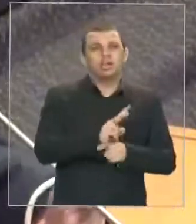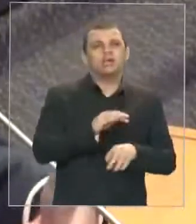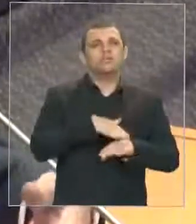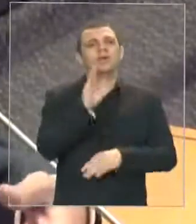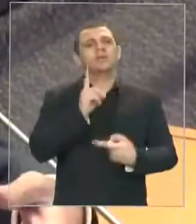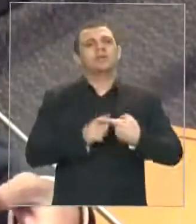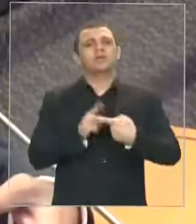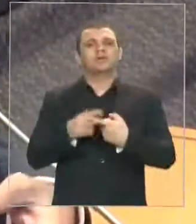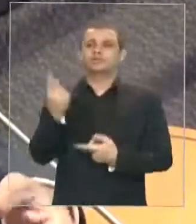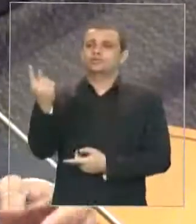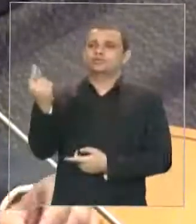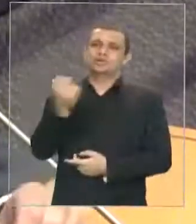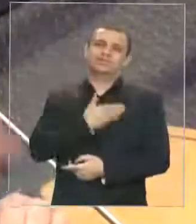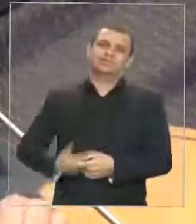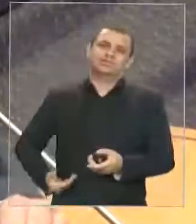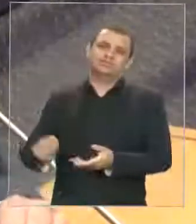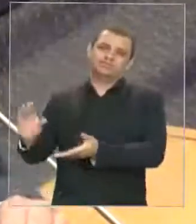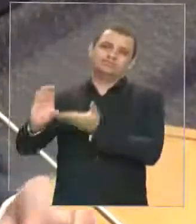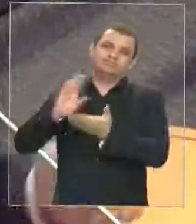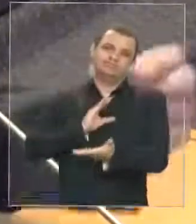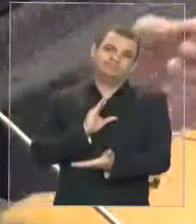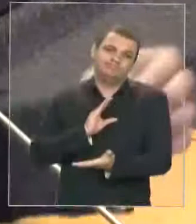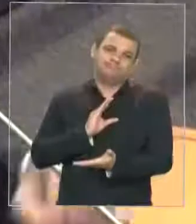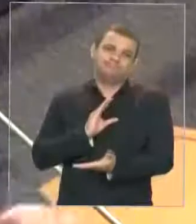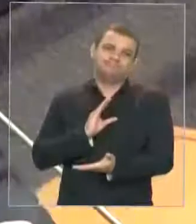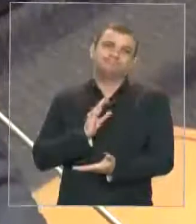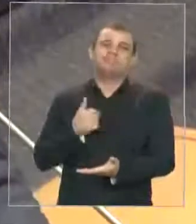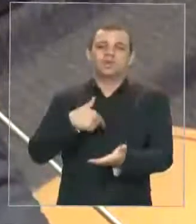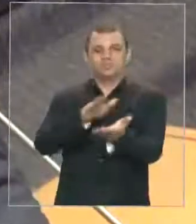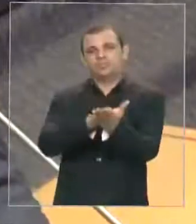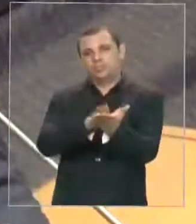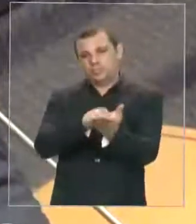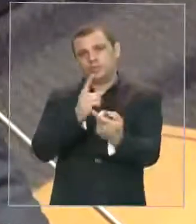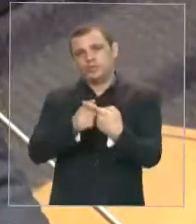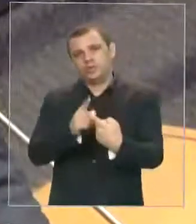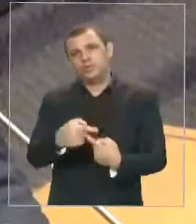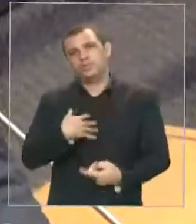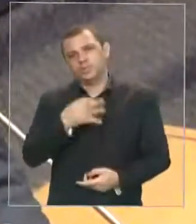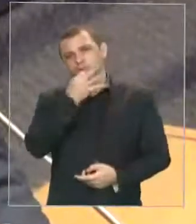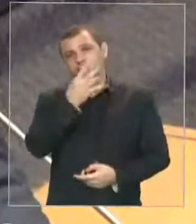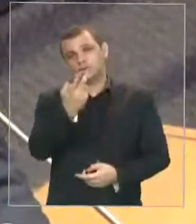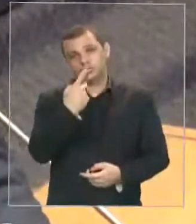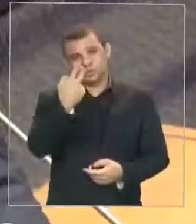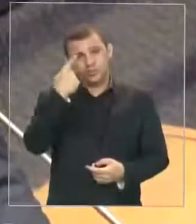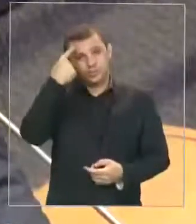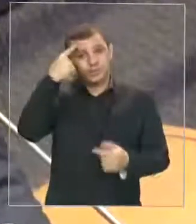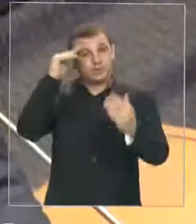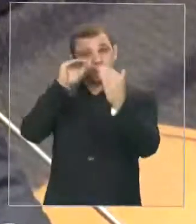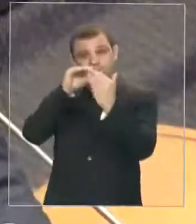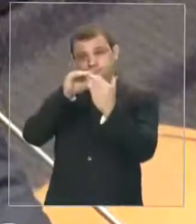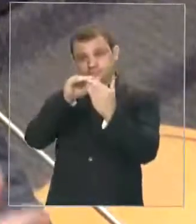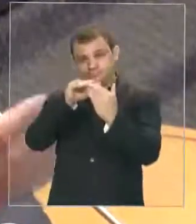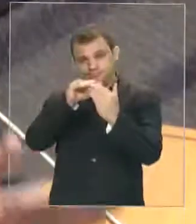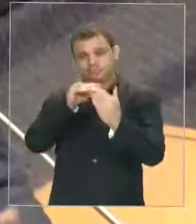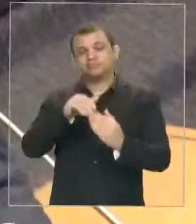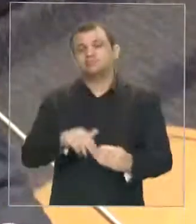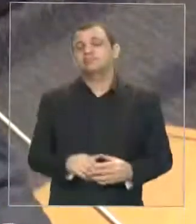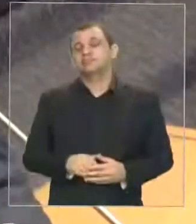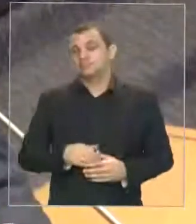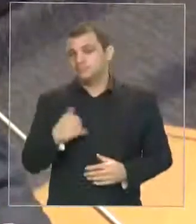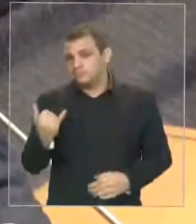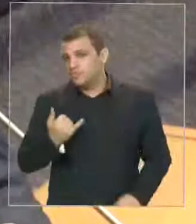maior. Então, assim, lhe parabenizar, dizer que nós pensamos de forma muito parecida nessa questão. É importante que a